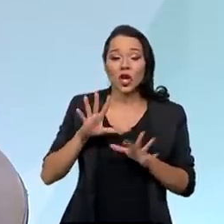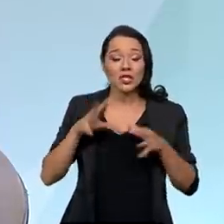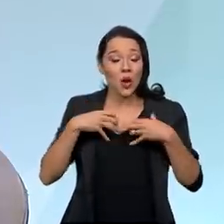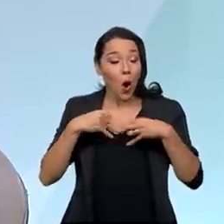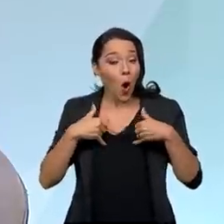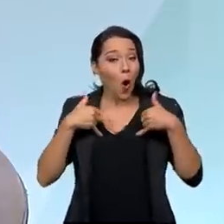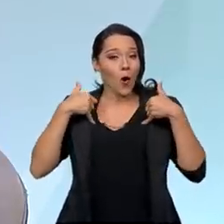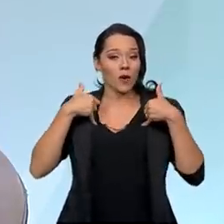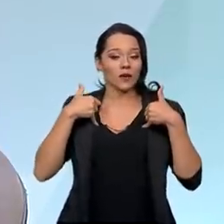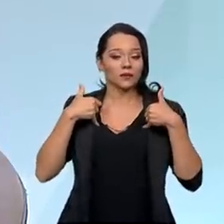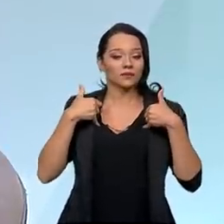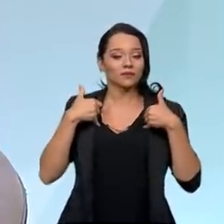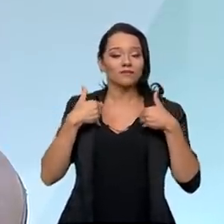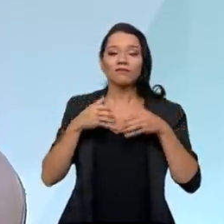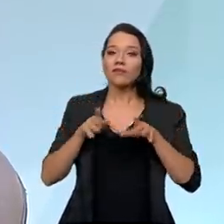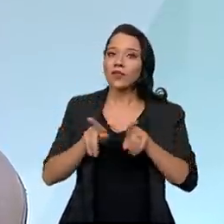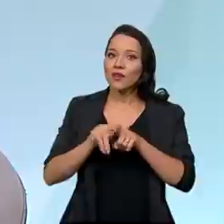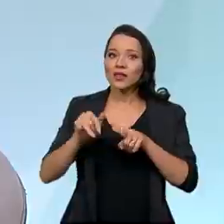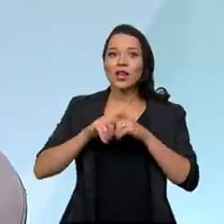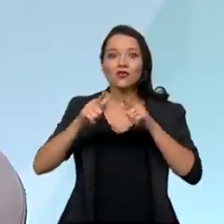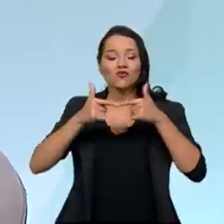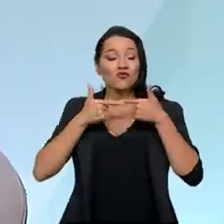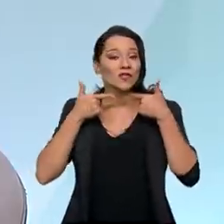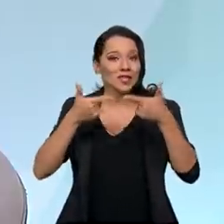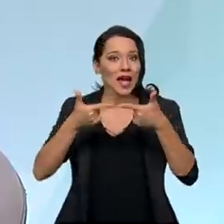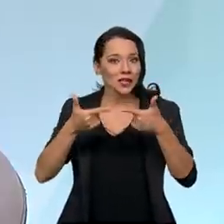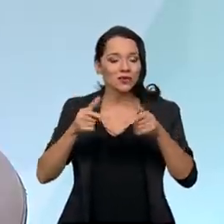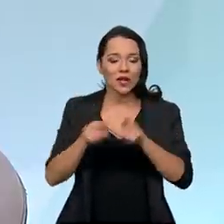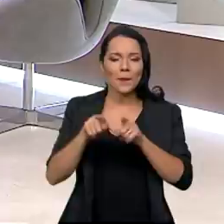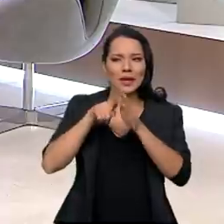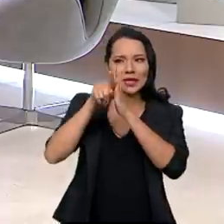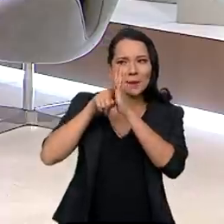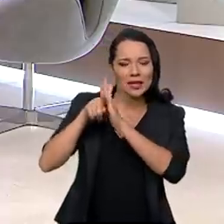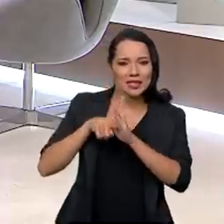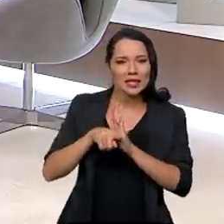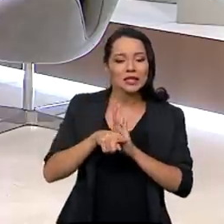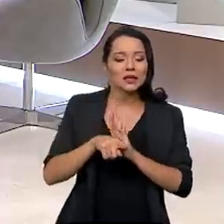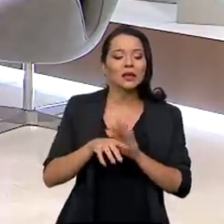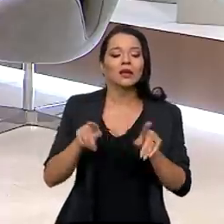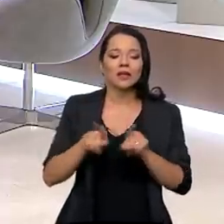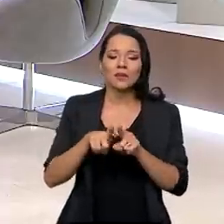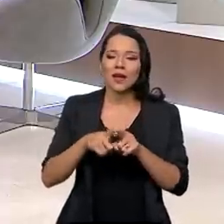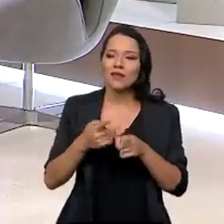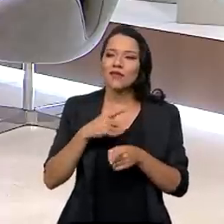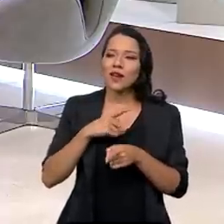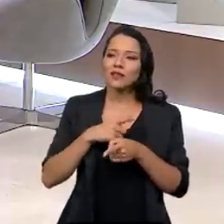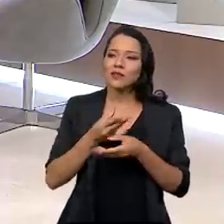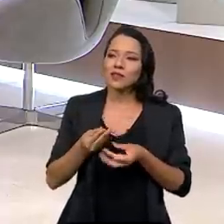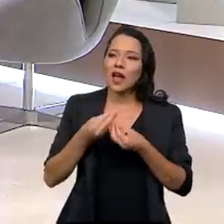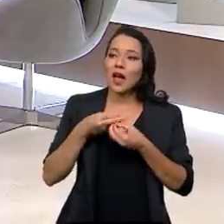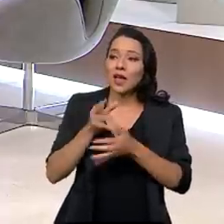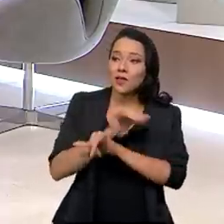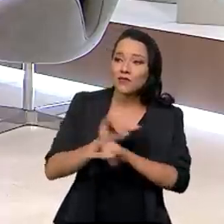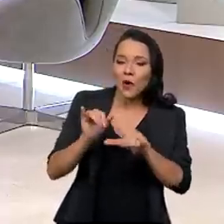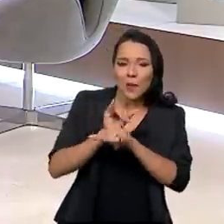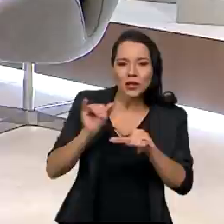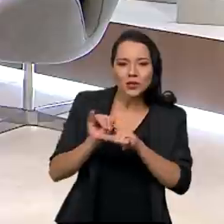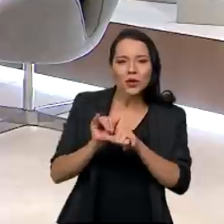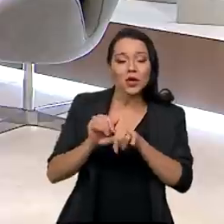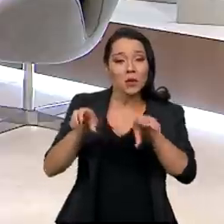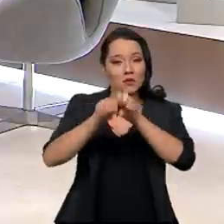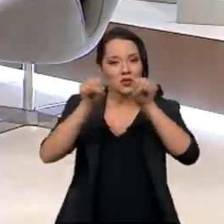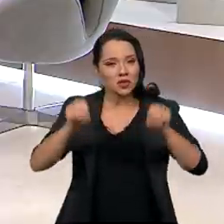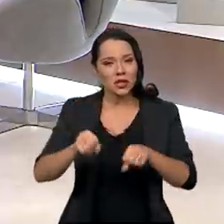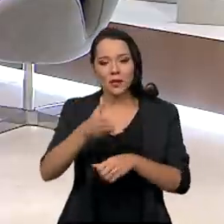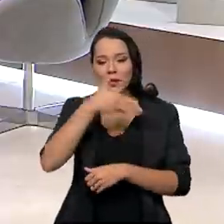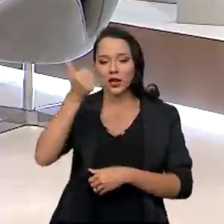honraria, sucesso também nesse censo, e vai nos dar subsídios para um sistema